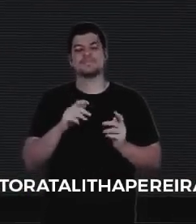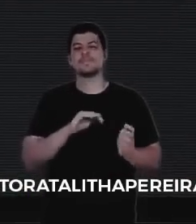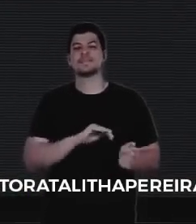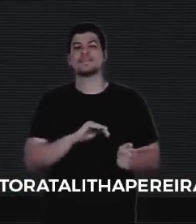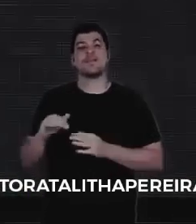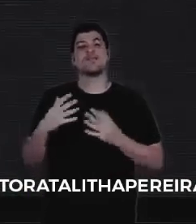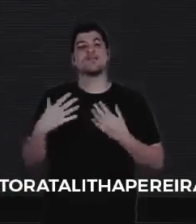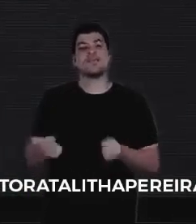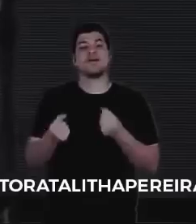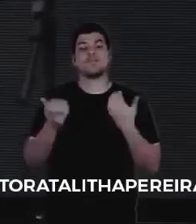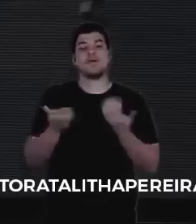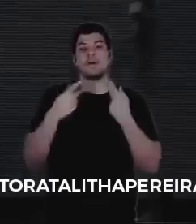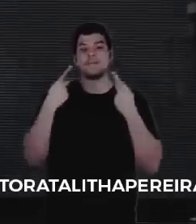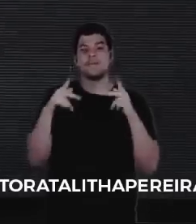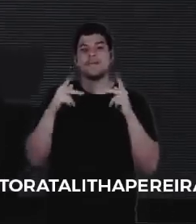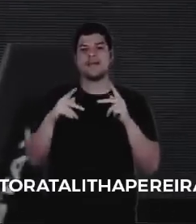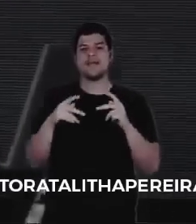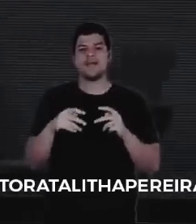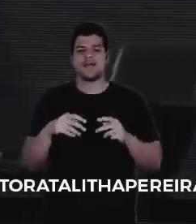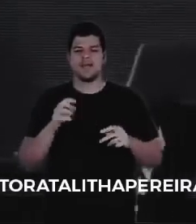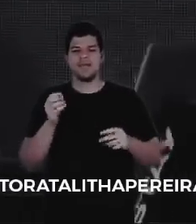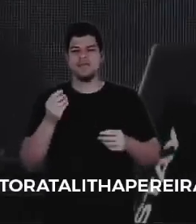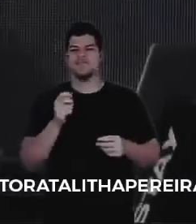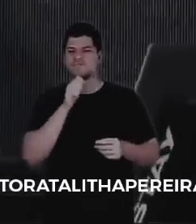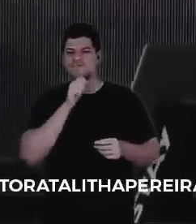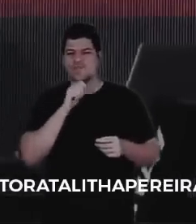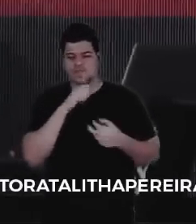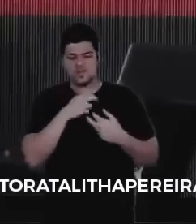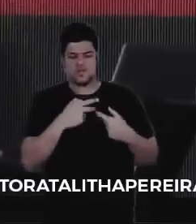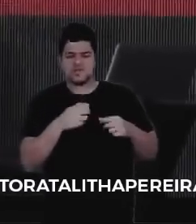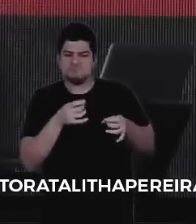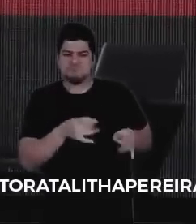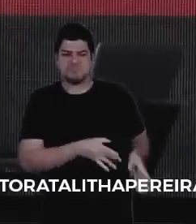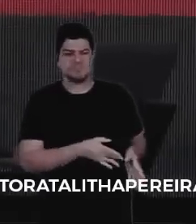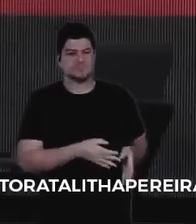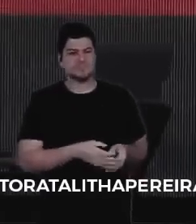hábitos. Olha para a pessoa e faz assim, ó, let it go.